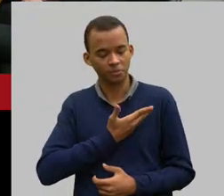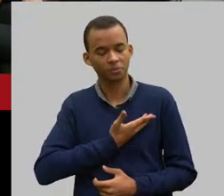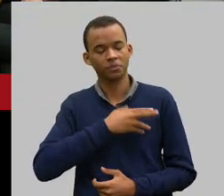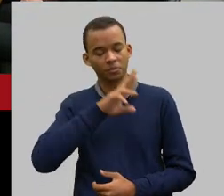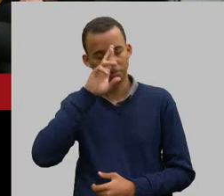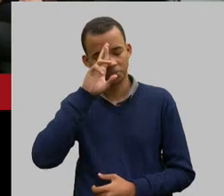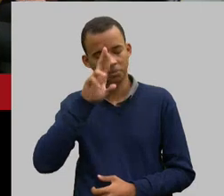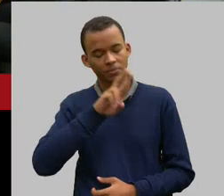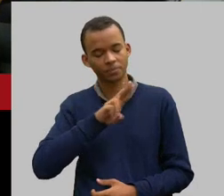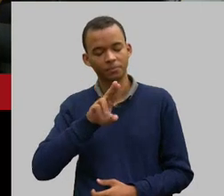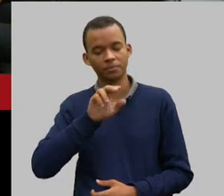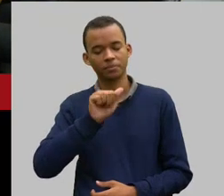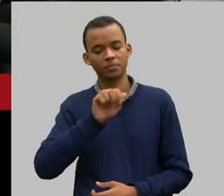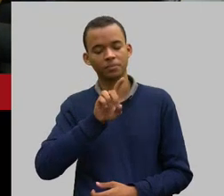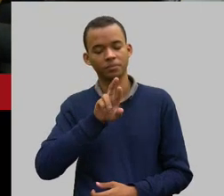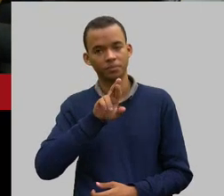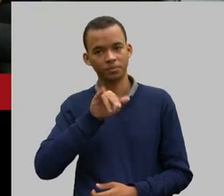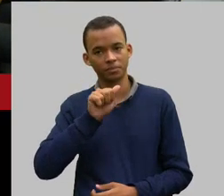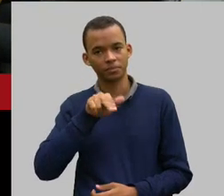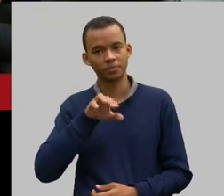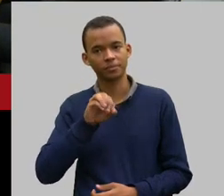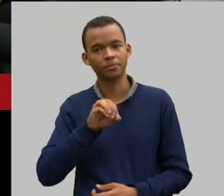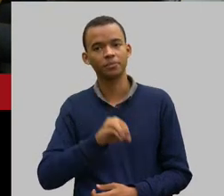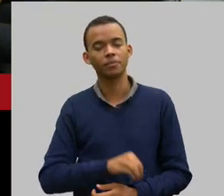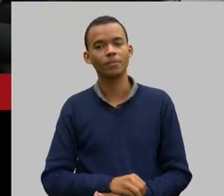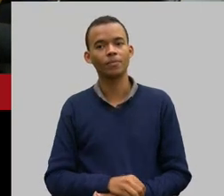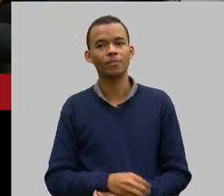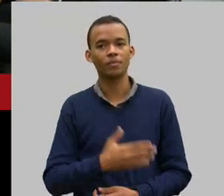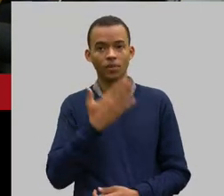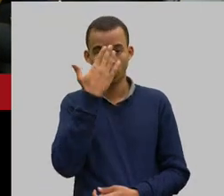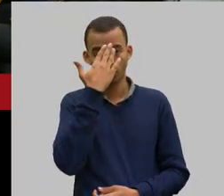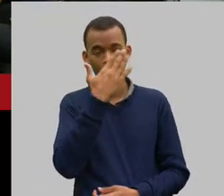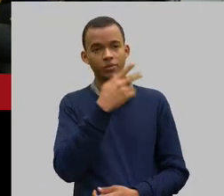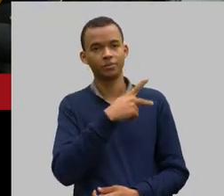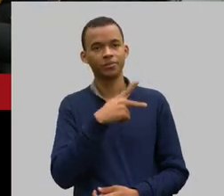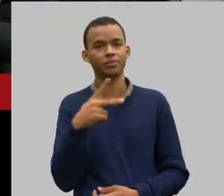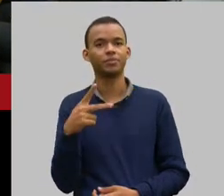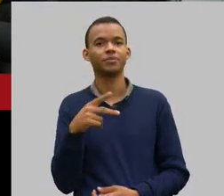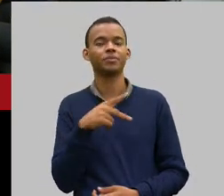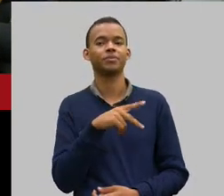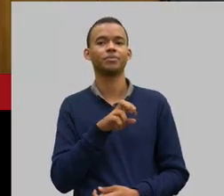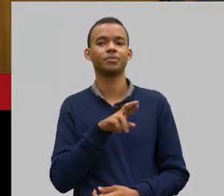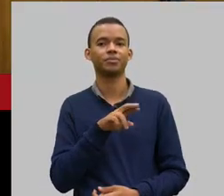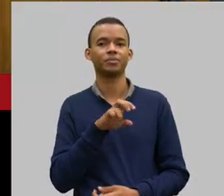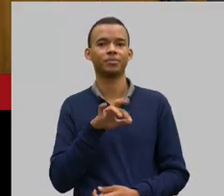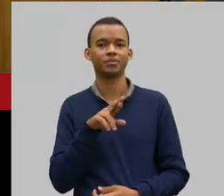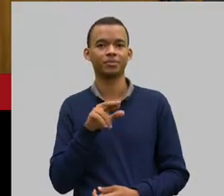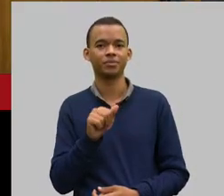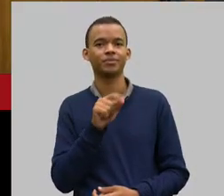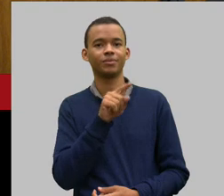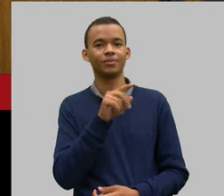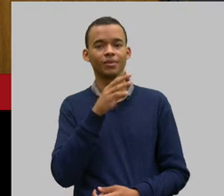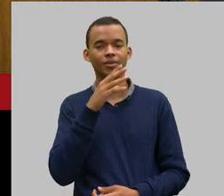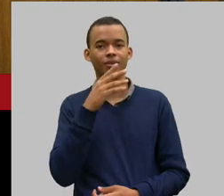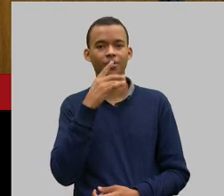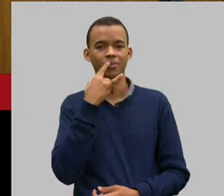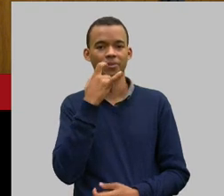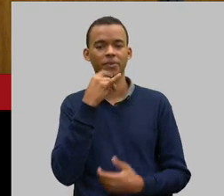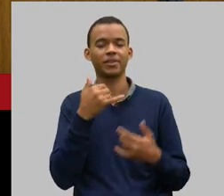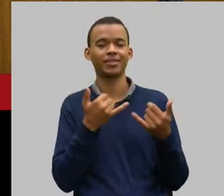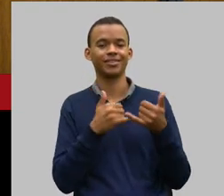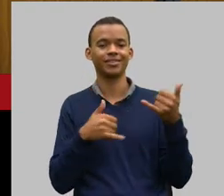Avarenga Obrigado Presidente jil Pereira jil Pereira que fala que é é o pai das energias renováveis de Minas Gerais né